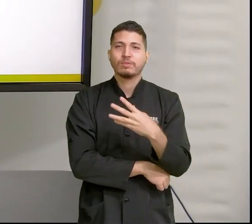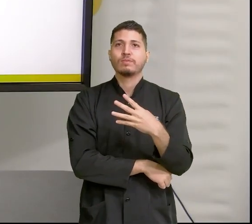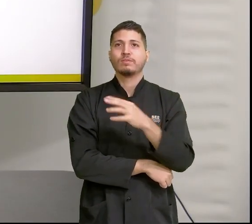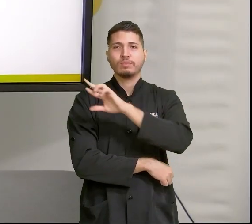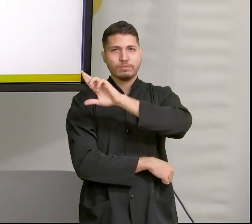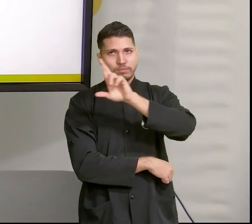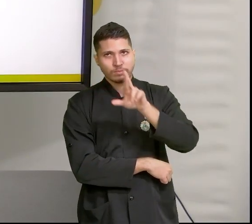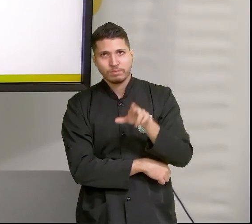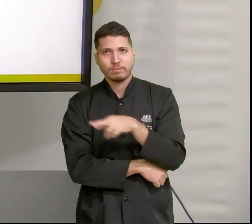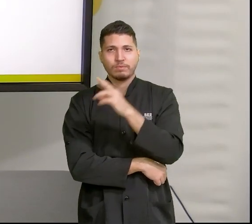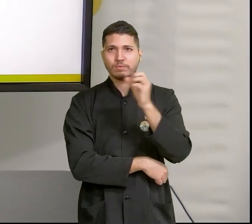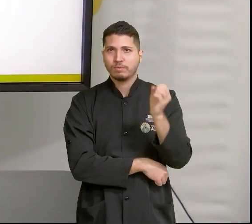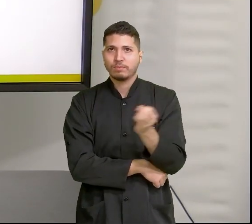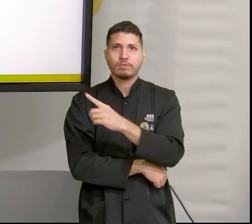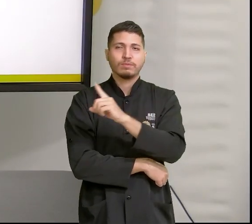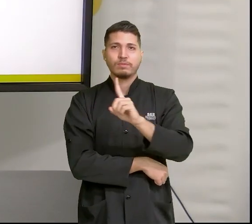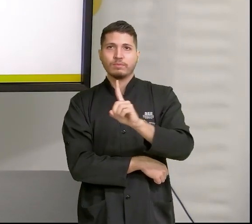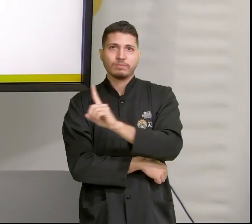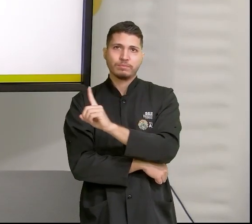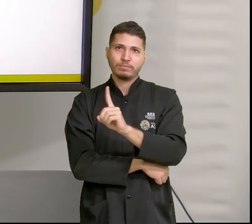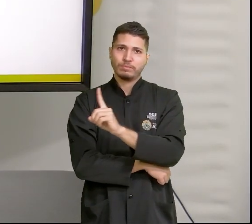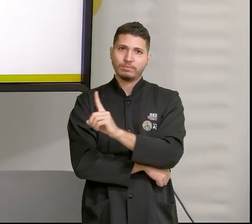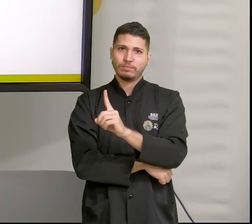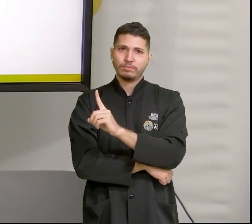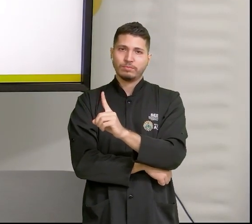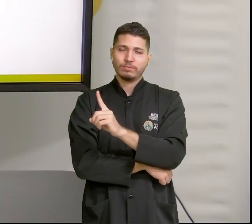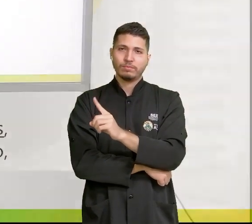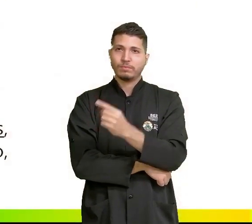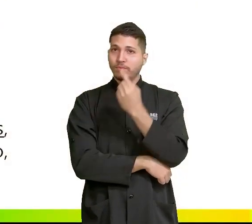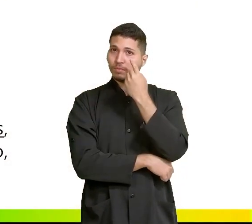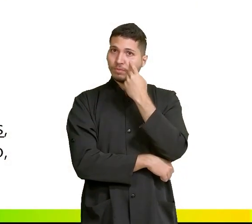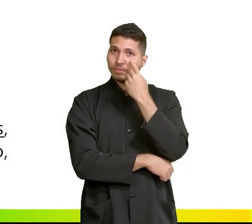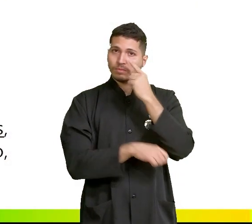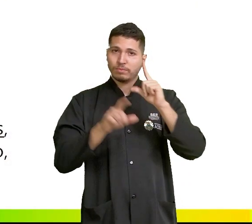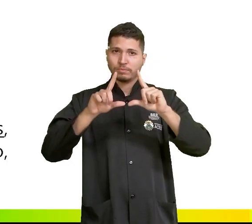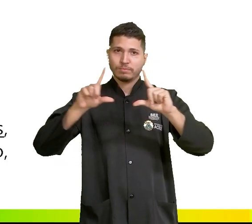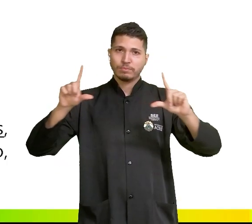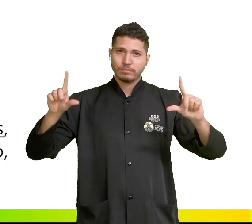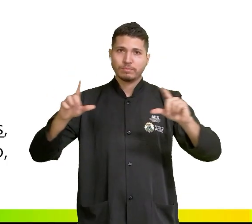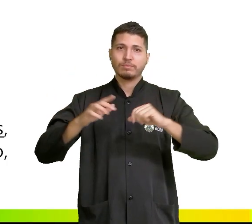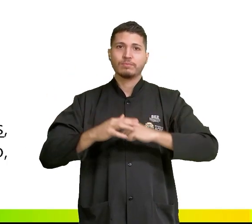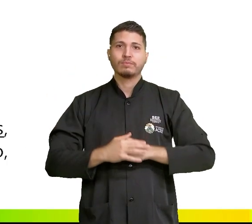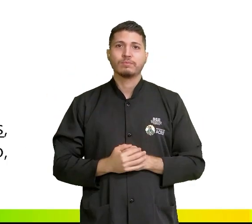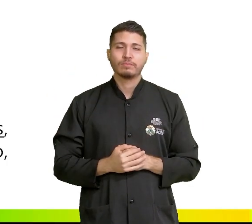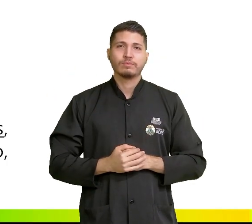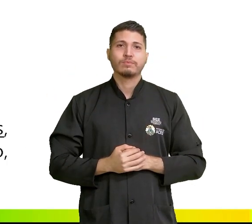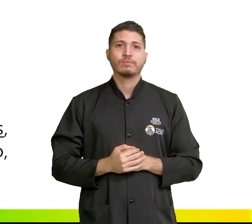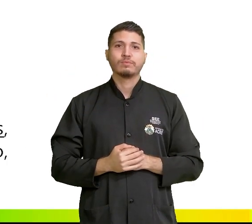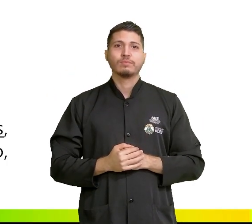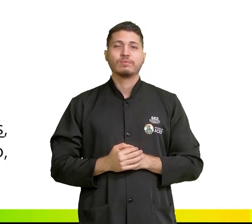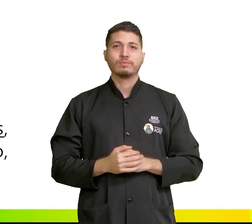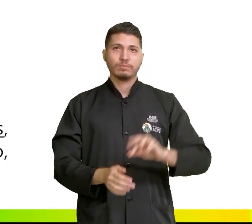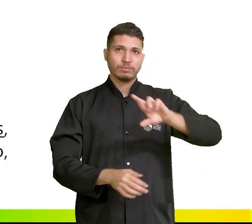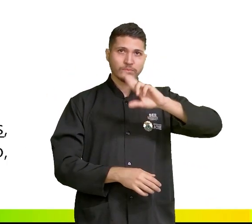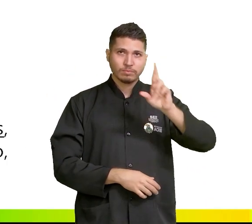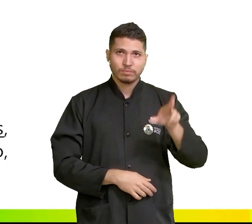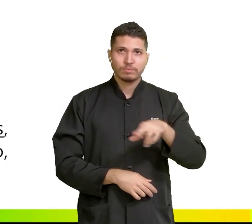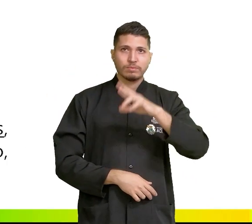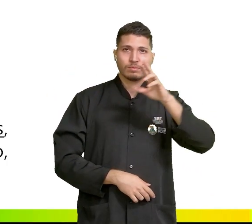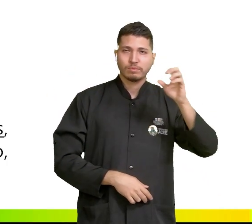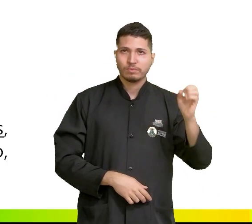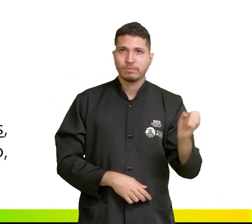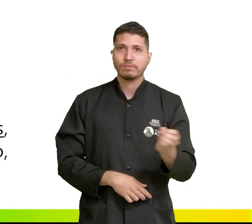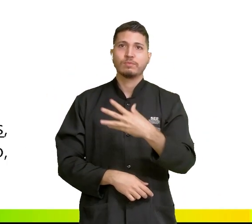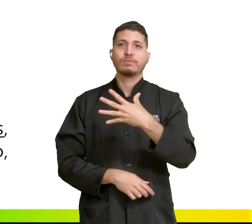recursos não renováveis. Olha aqui na tela comigo, pessoal. Os recursos renováveis, a gente tem